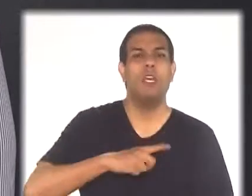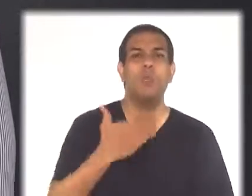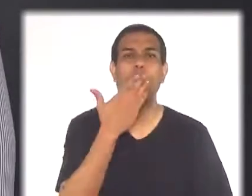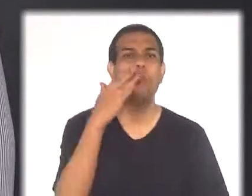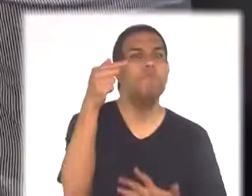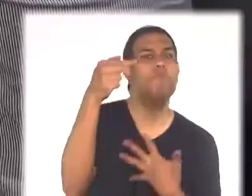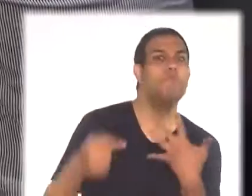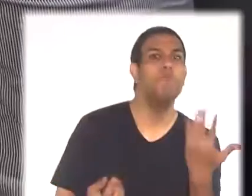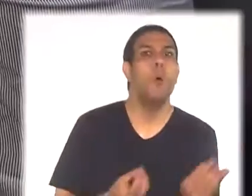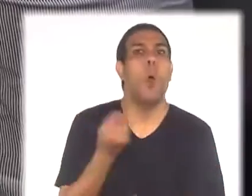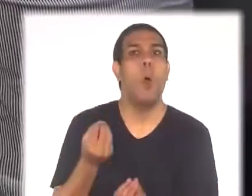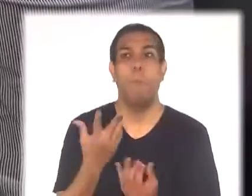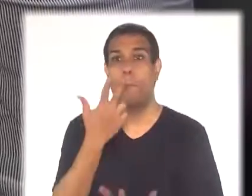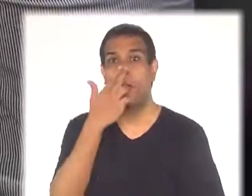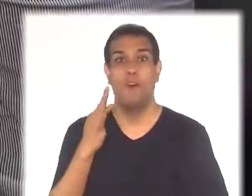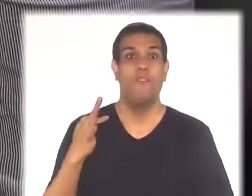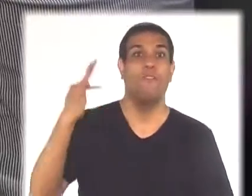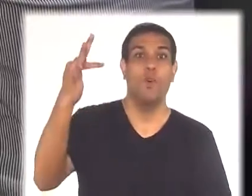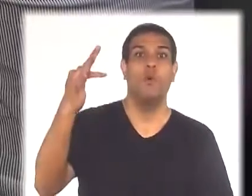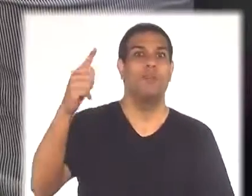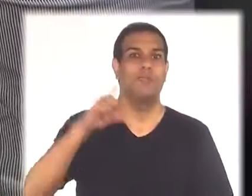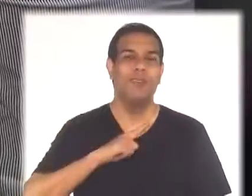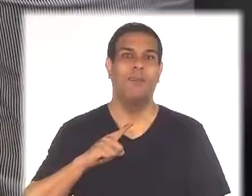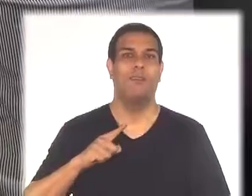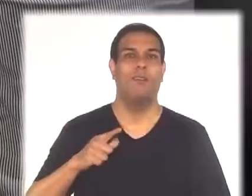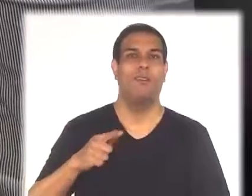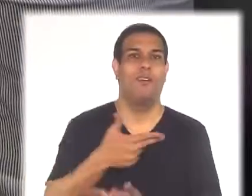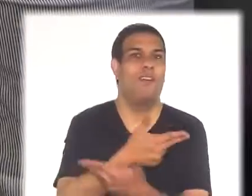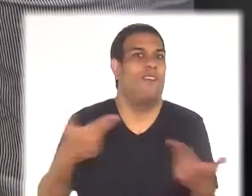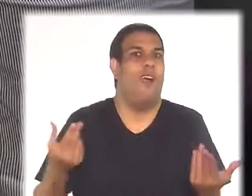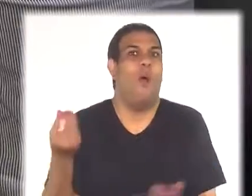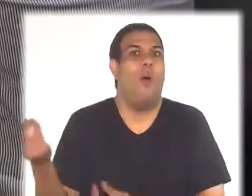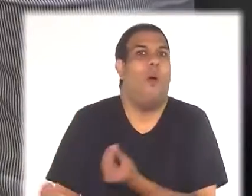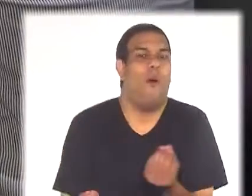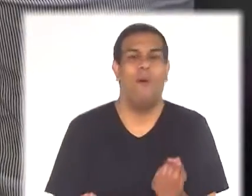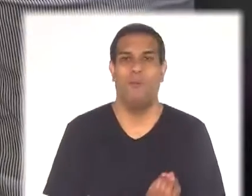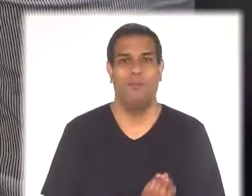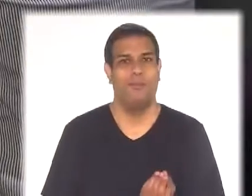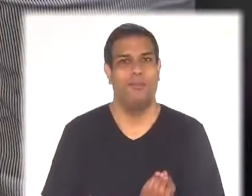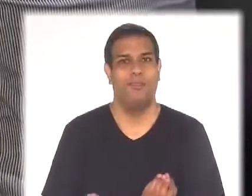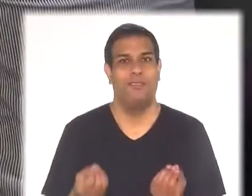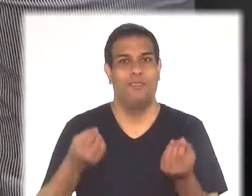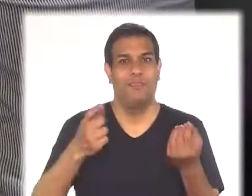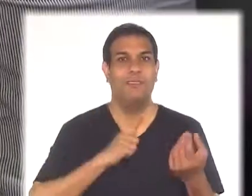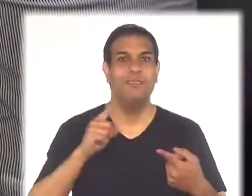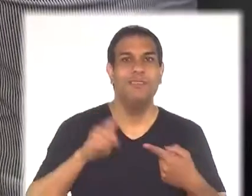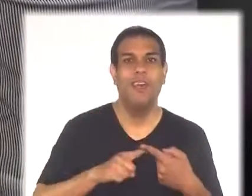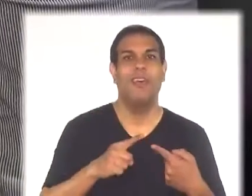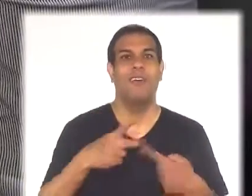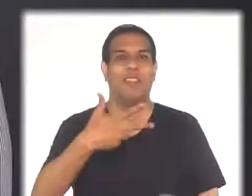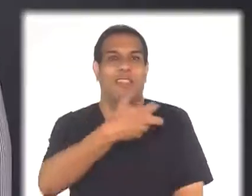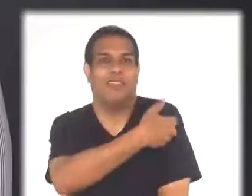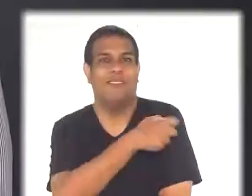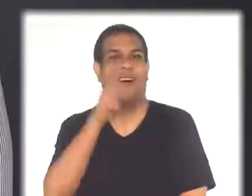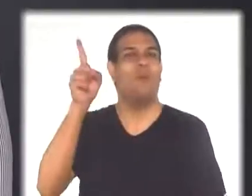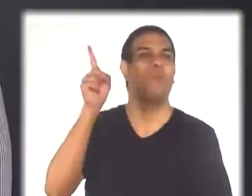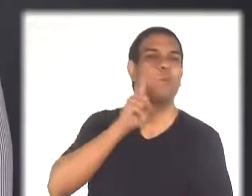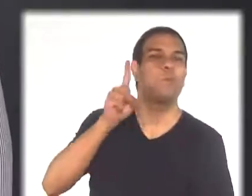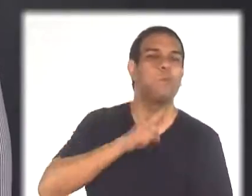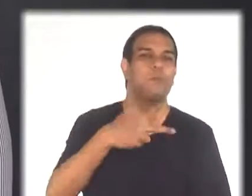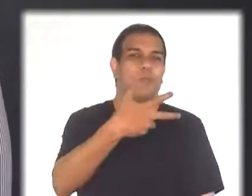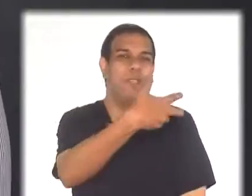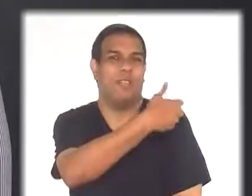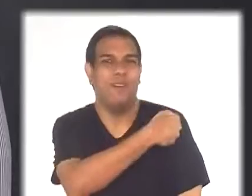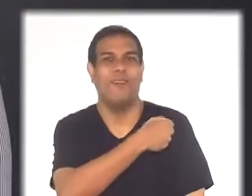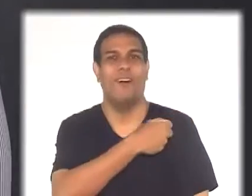particular, que chegue a de Oxford e futuramente também chegue a Coronavac, por exemplo, ou que chegue a vacina russa, ou a da Pfizer, americana,